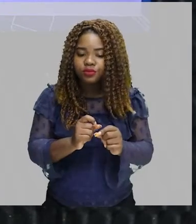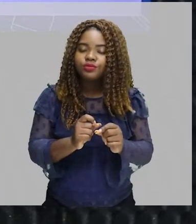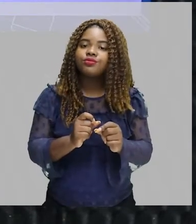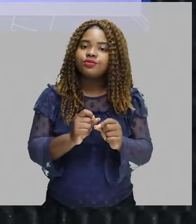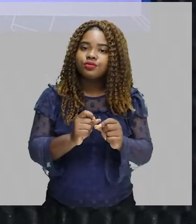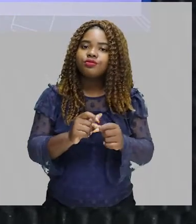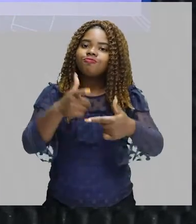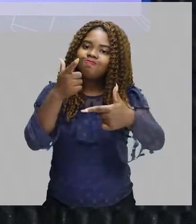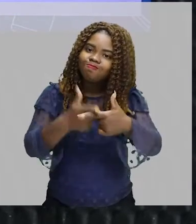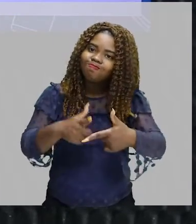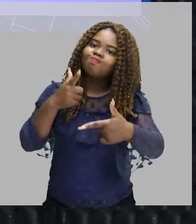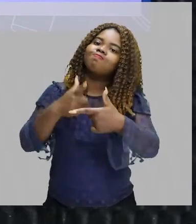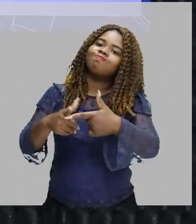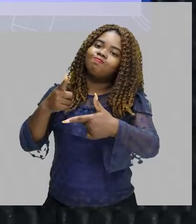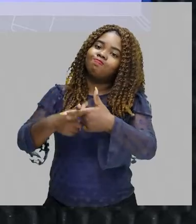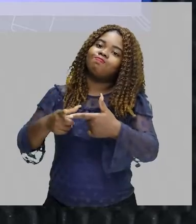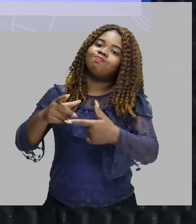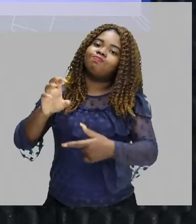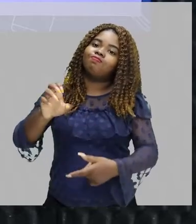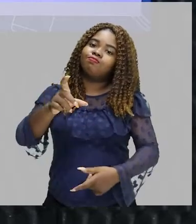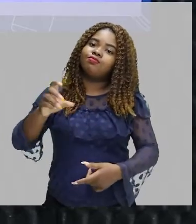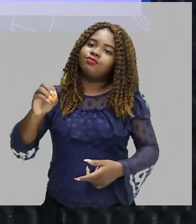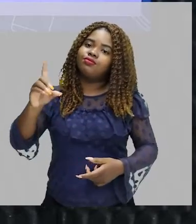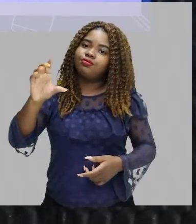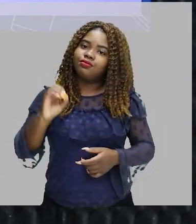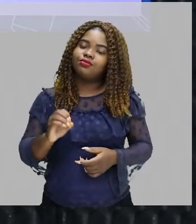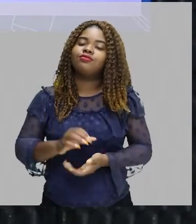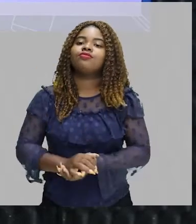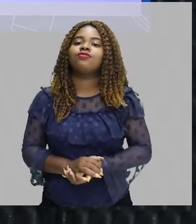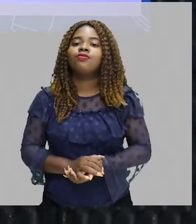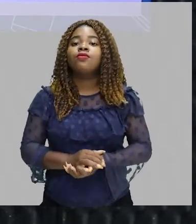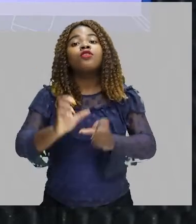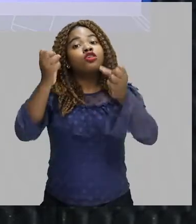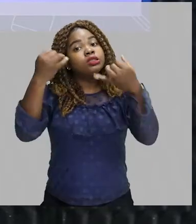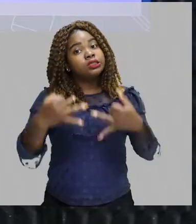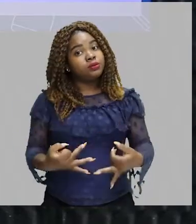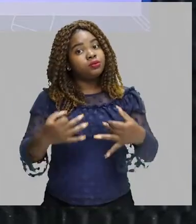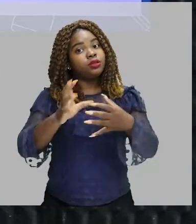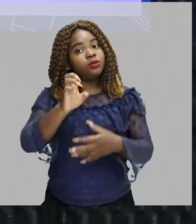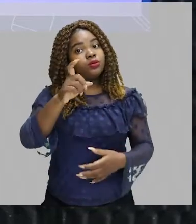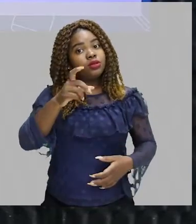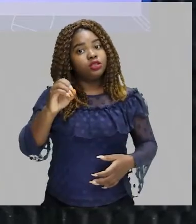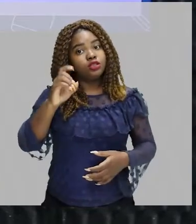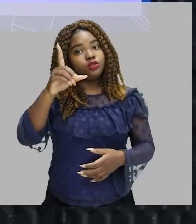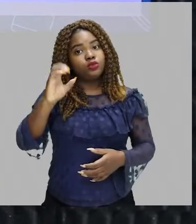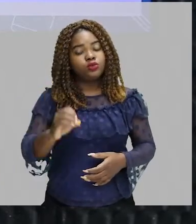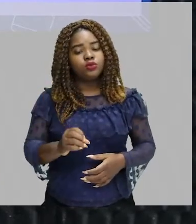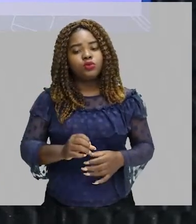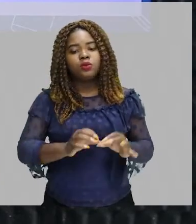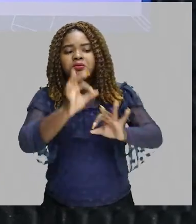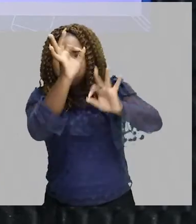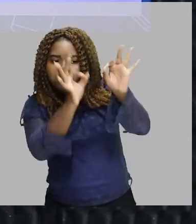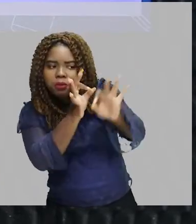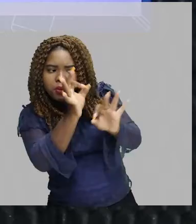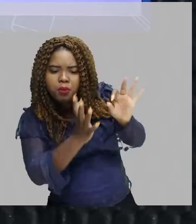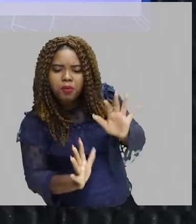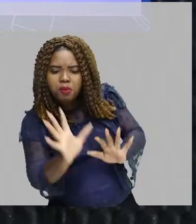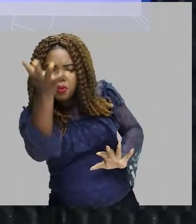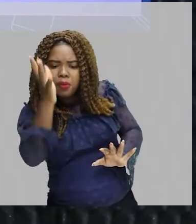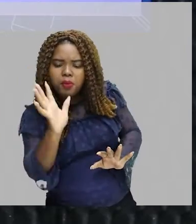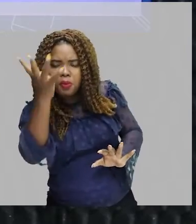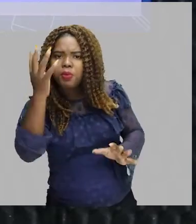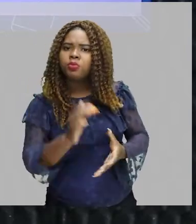Novamente para o êxodo rural, que, como eu te disse, um êxodo rural não planejado que ocorre, né, de uma